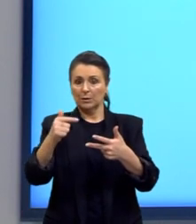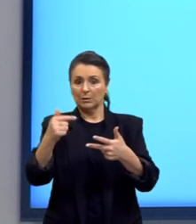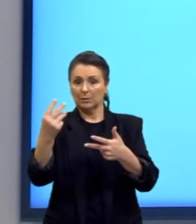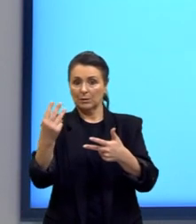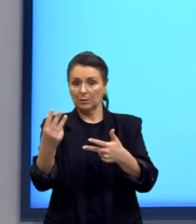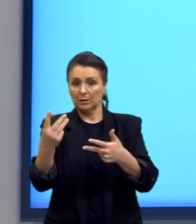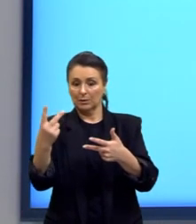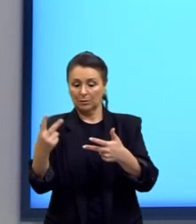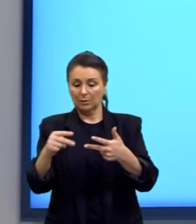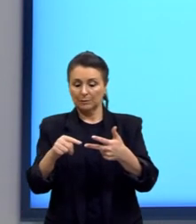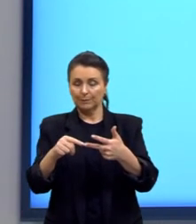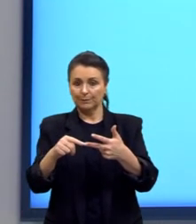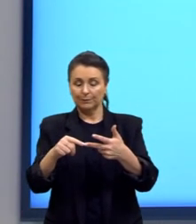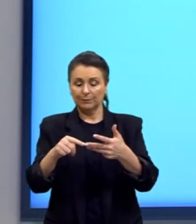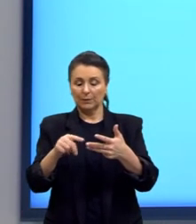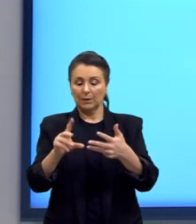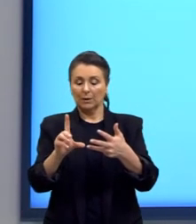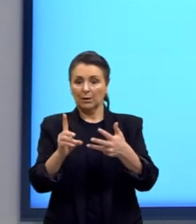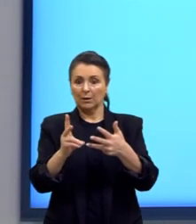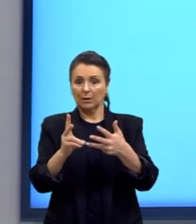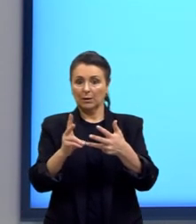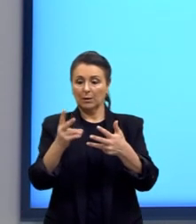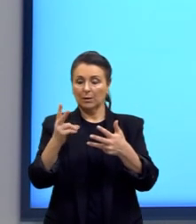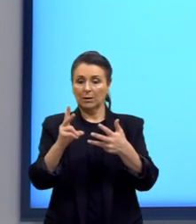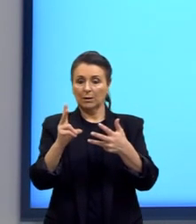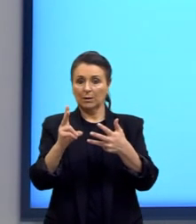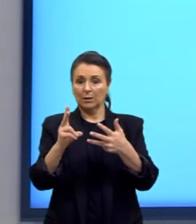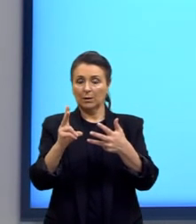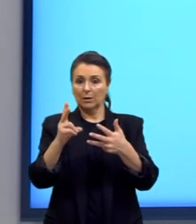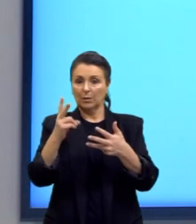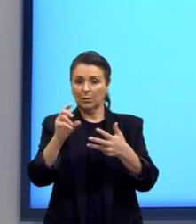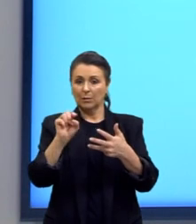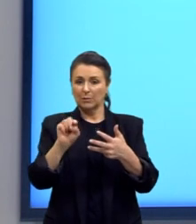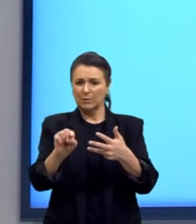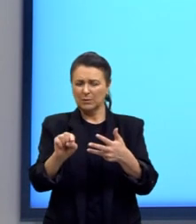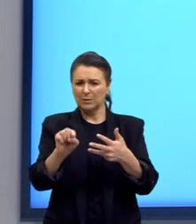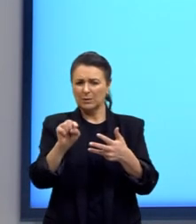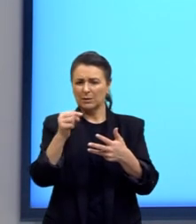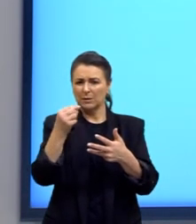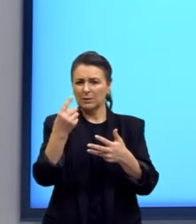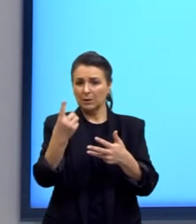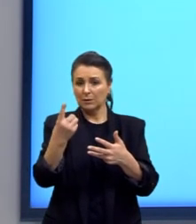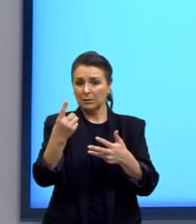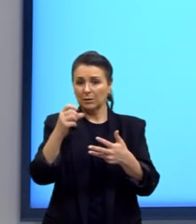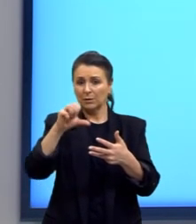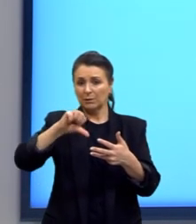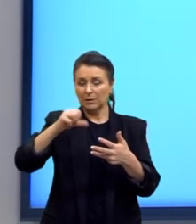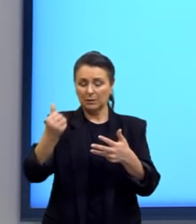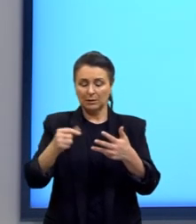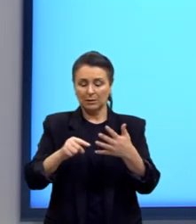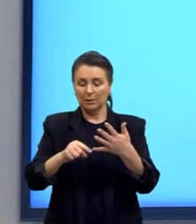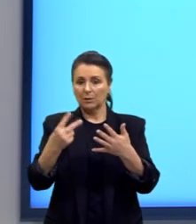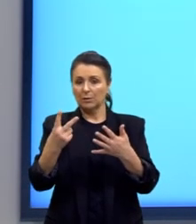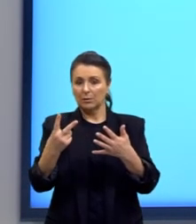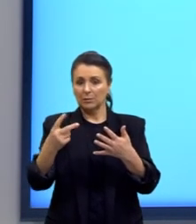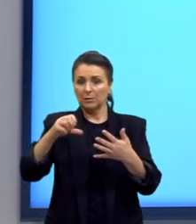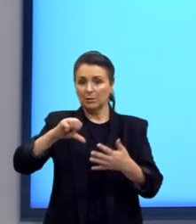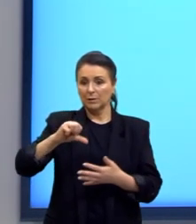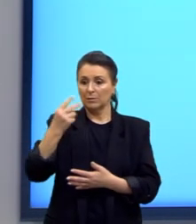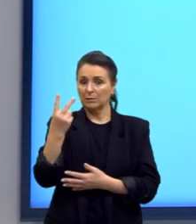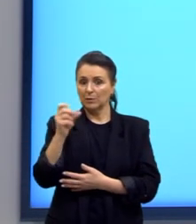732 letras e 2.196 na letra D e 2 1928